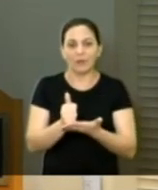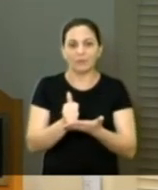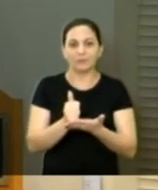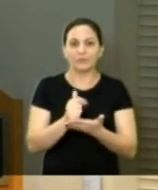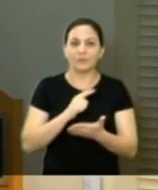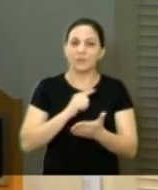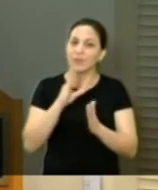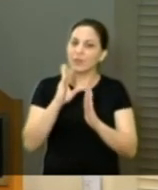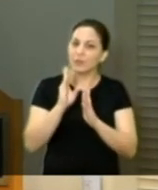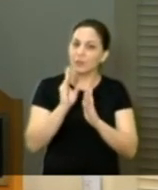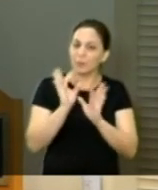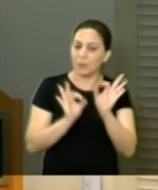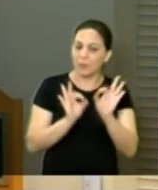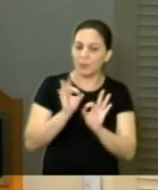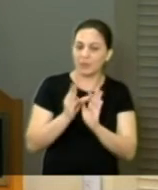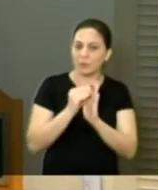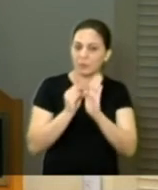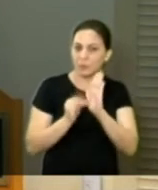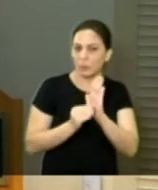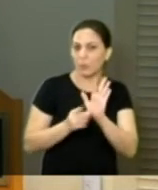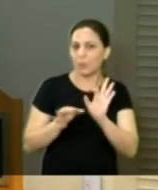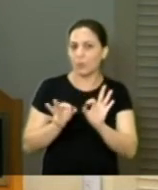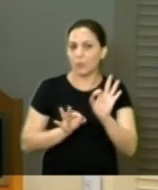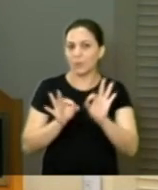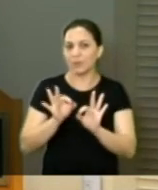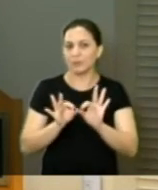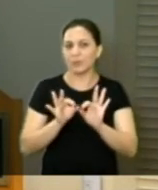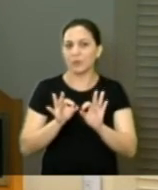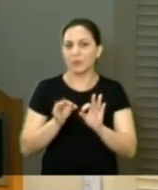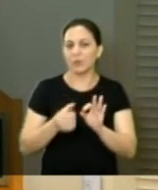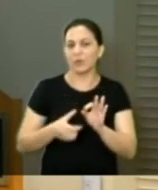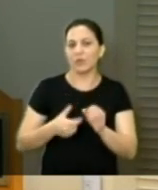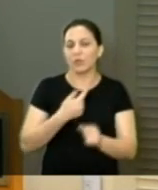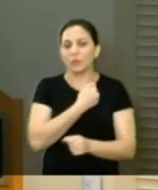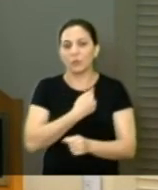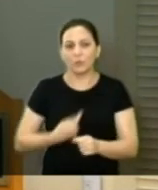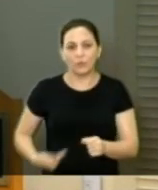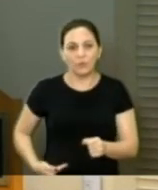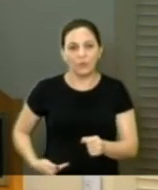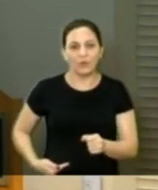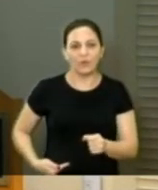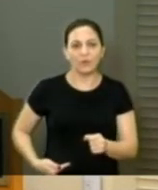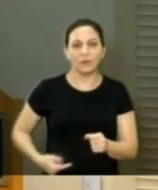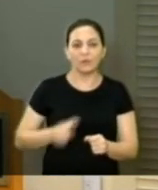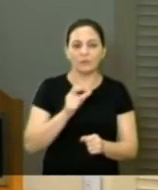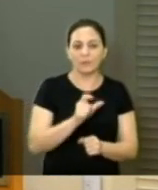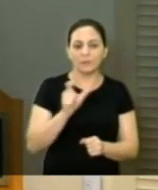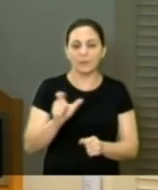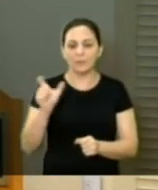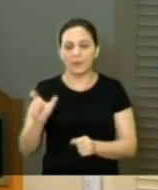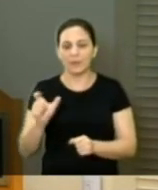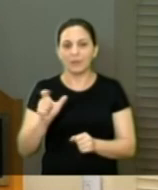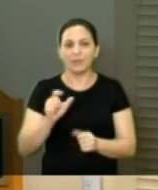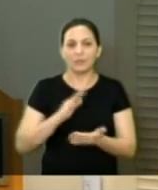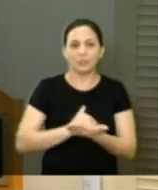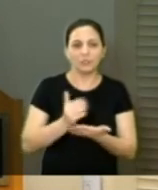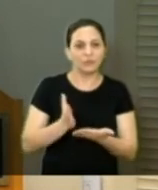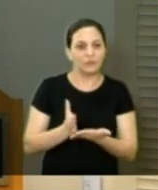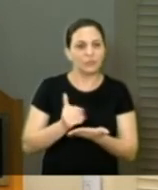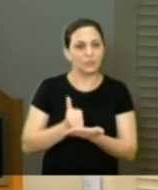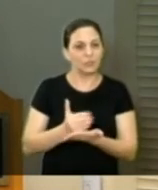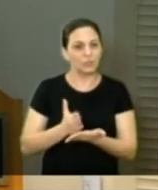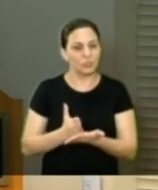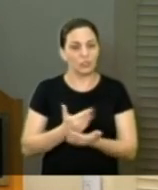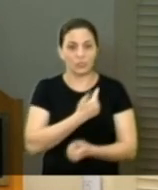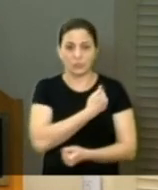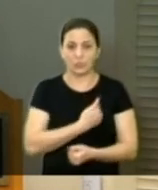um cronograma, né, dos governos seguintes aí, cada um procurar dividir esse bolo aí, que o governo